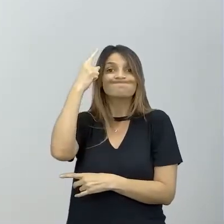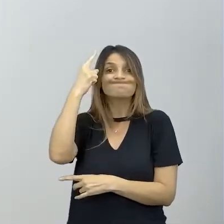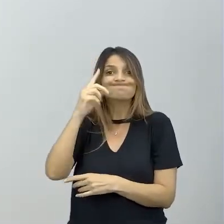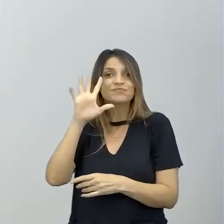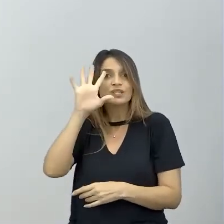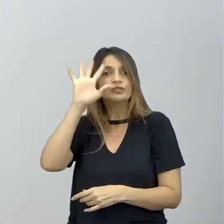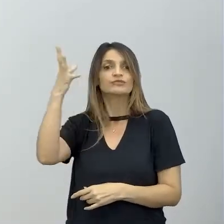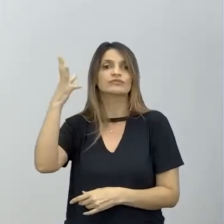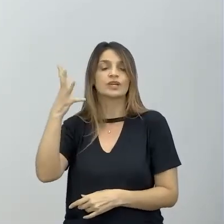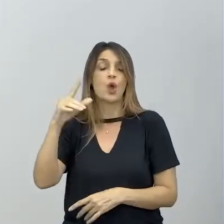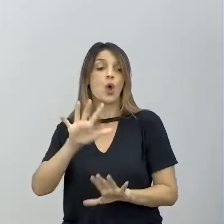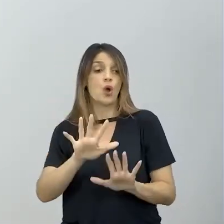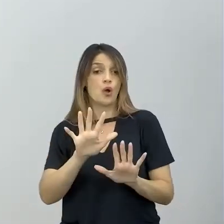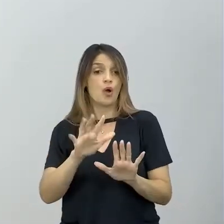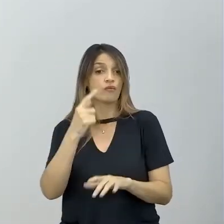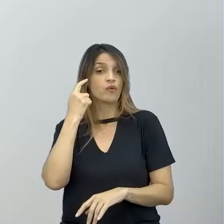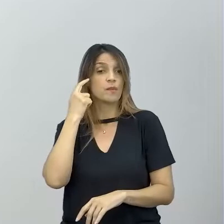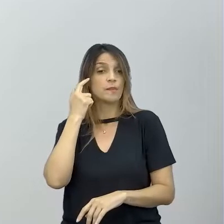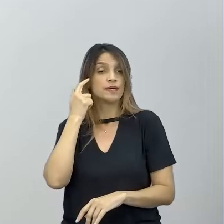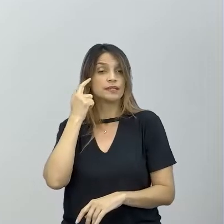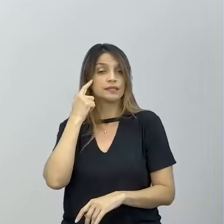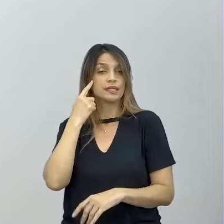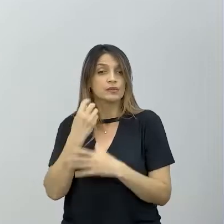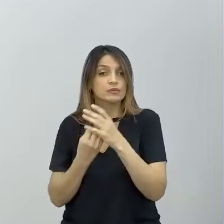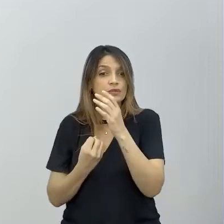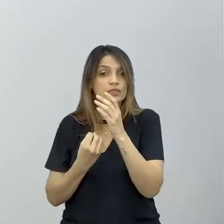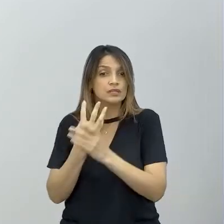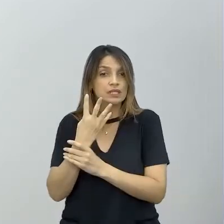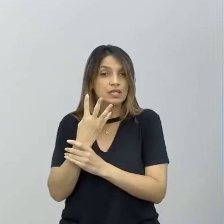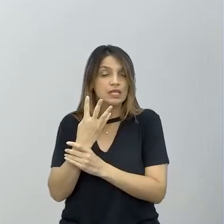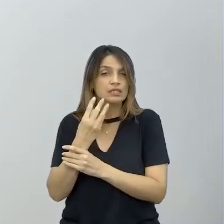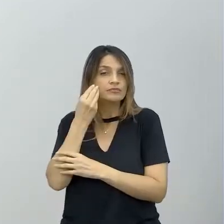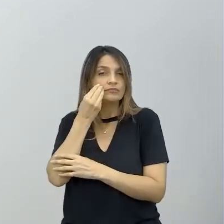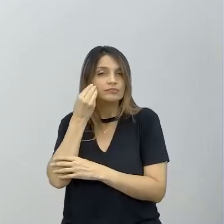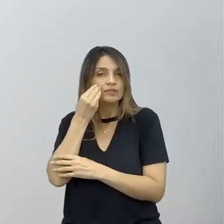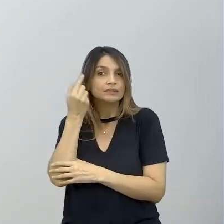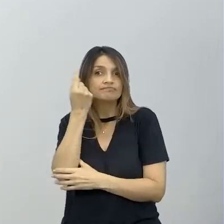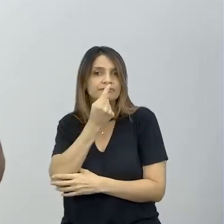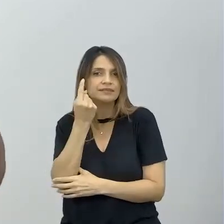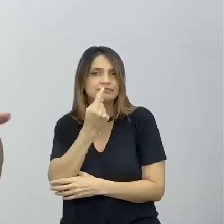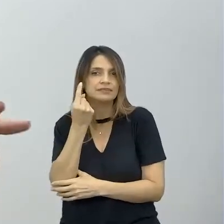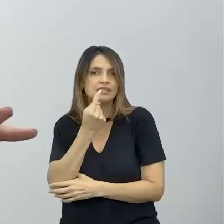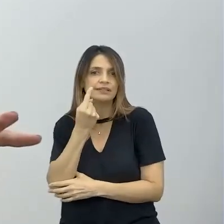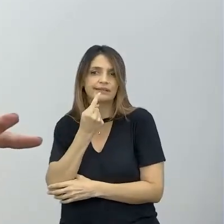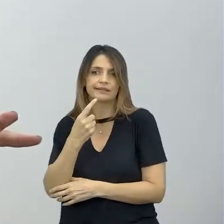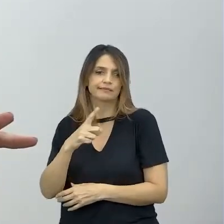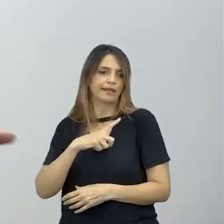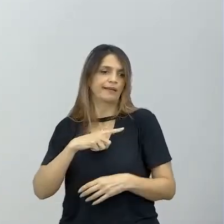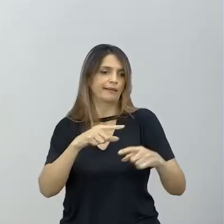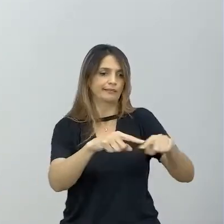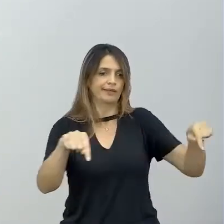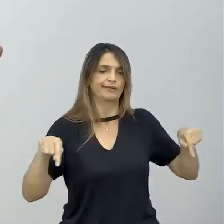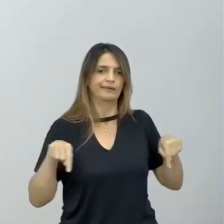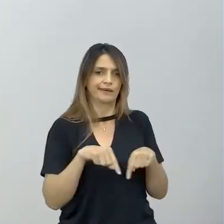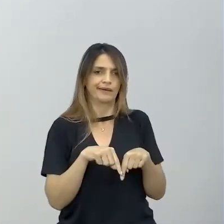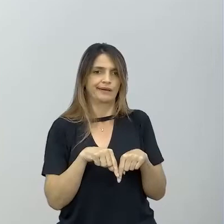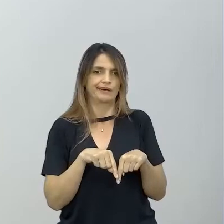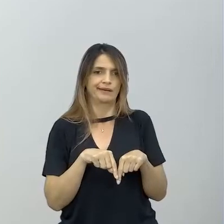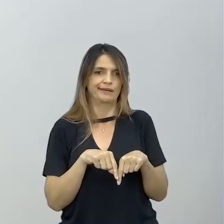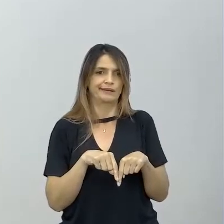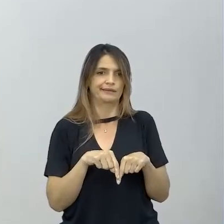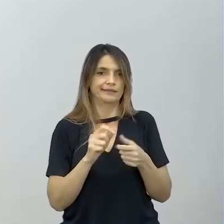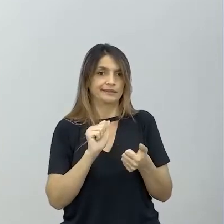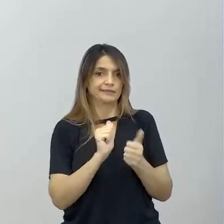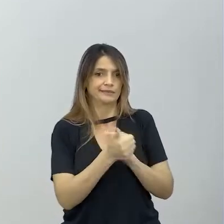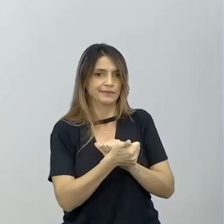pode pensar, olha, eu vou criar aqui um protótipo para que tenha uma quadra. Né? Porque essa quadra